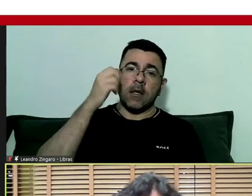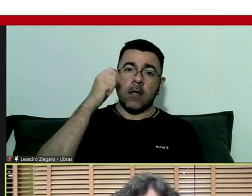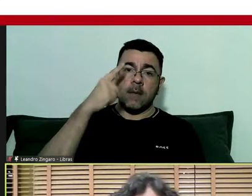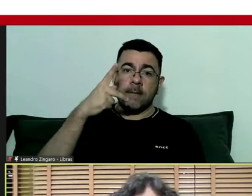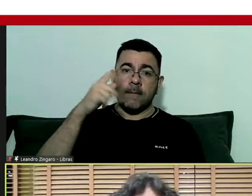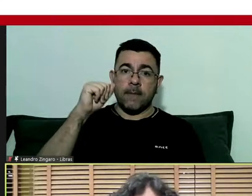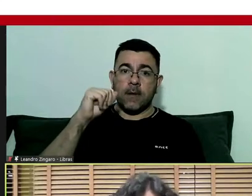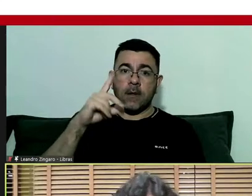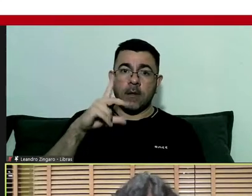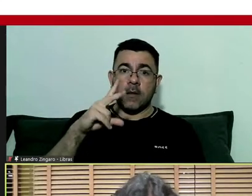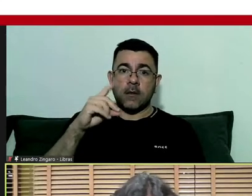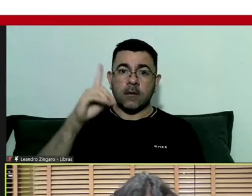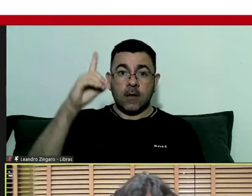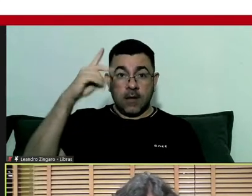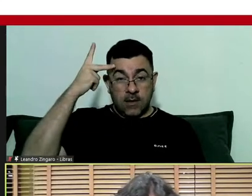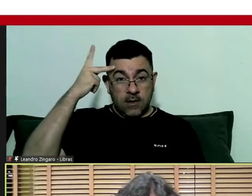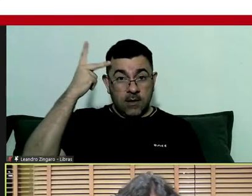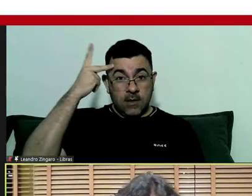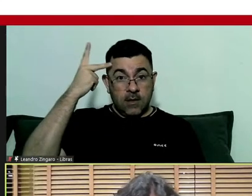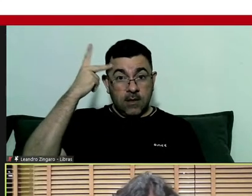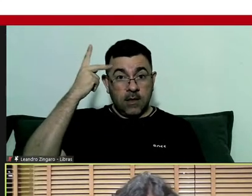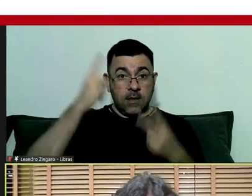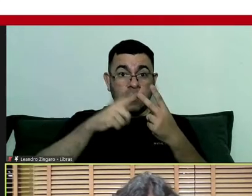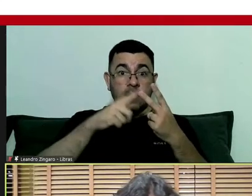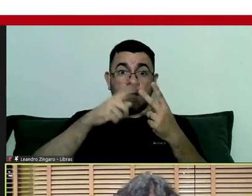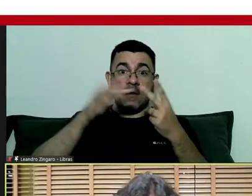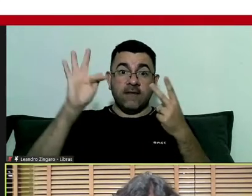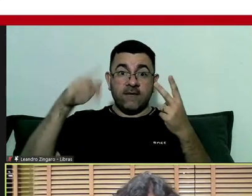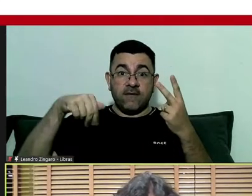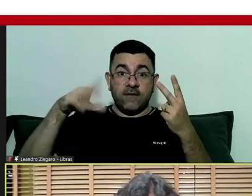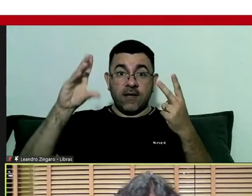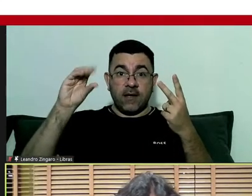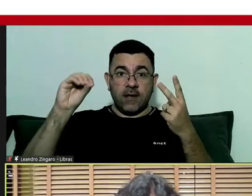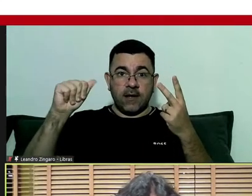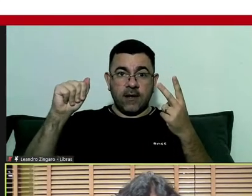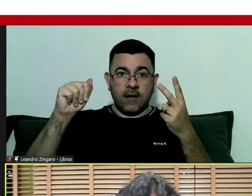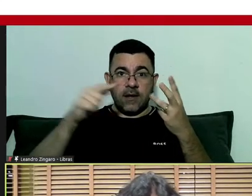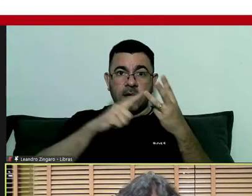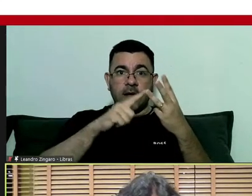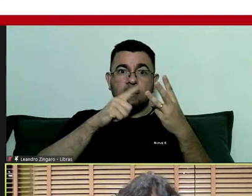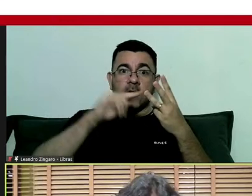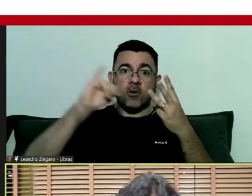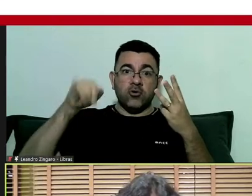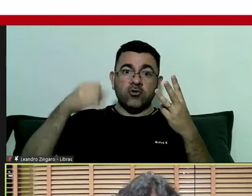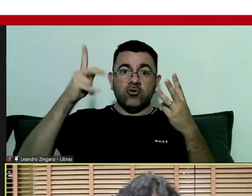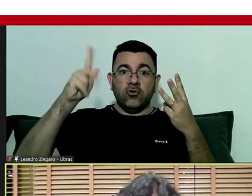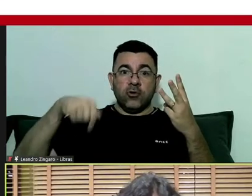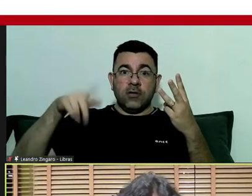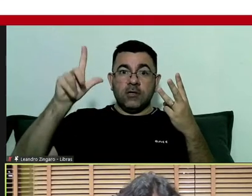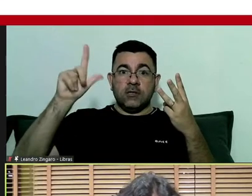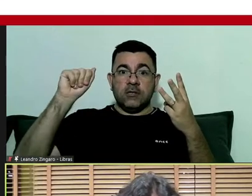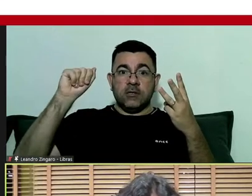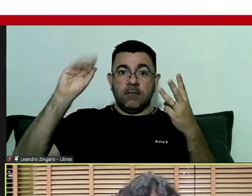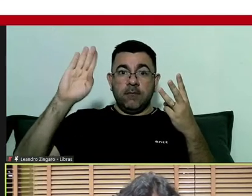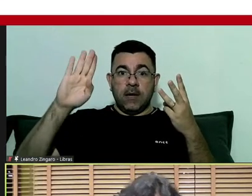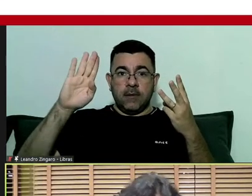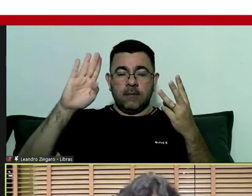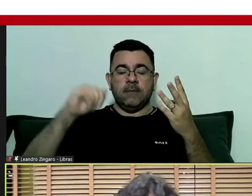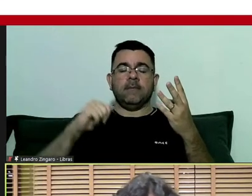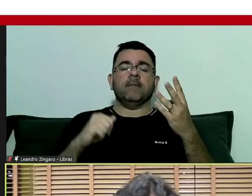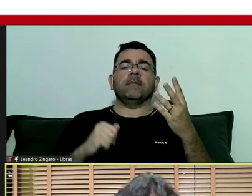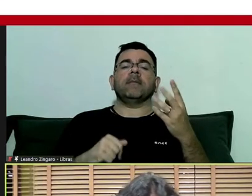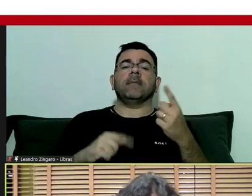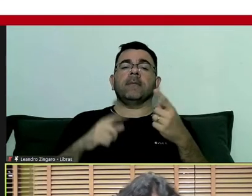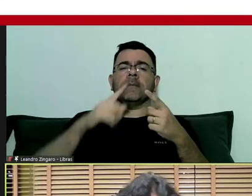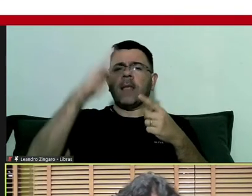Dracena em São Paulo de Franca em São Paulo de Juquitiba em São Paulo tem gente do